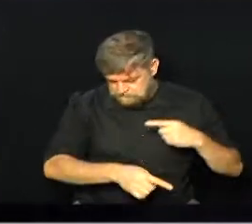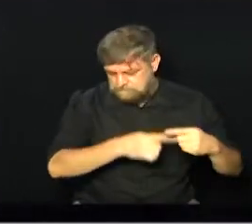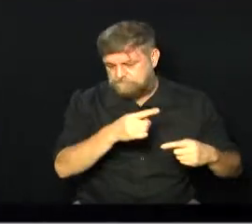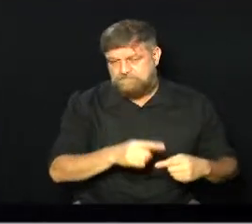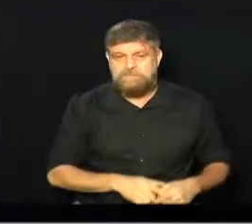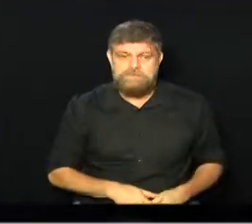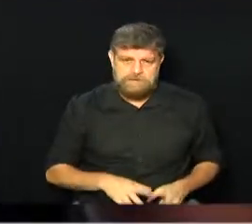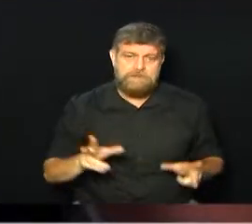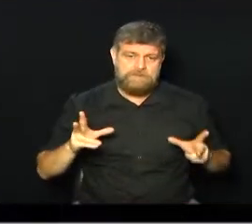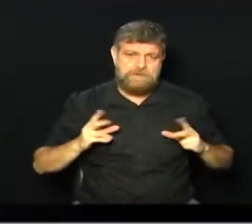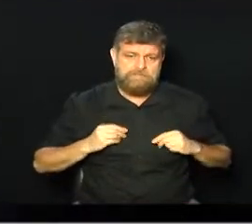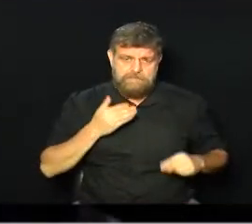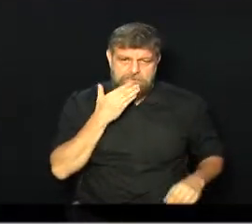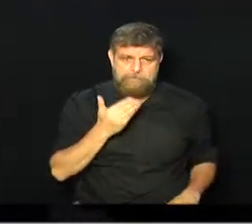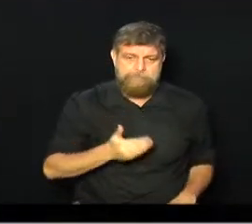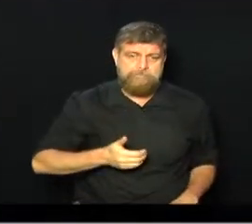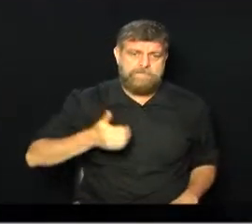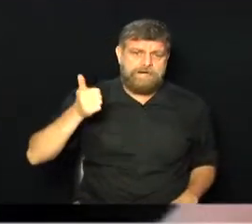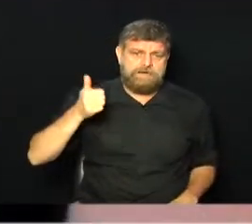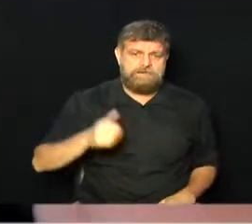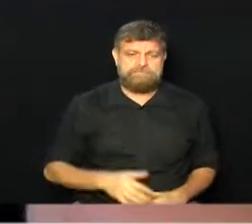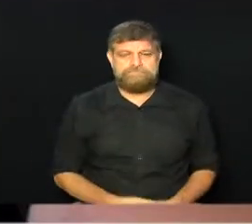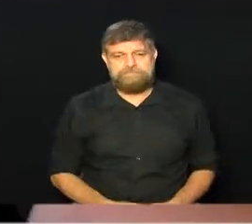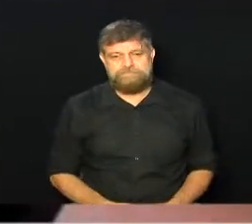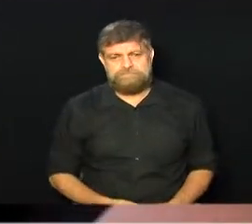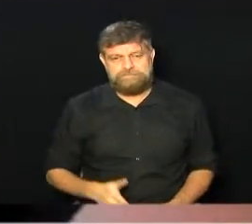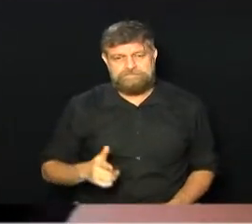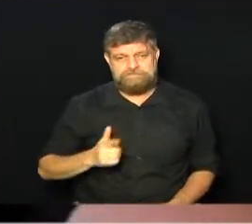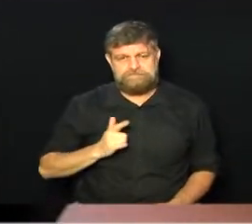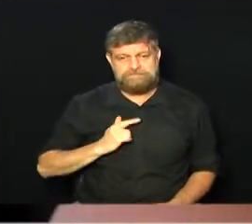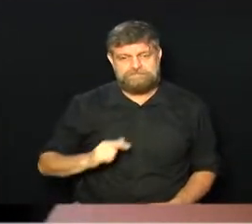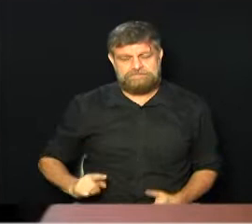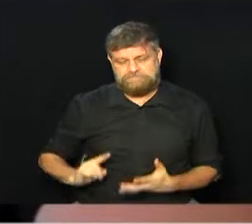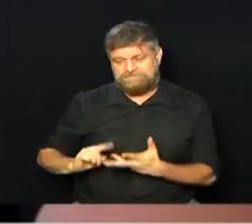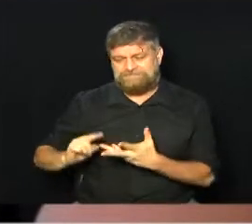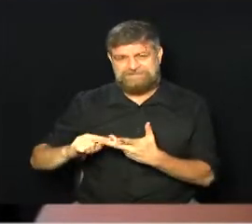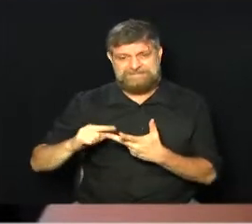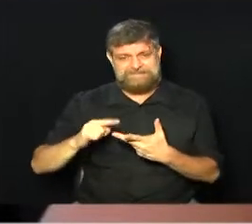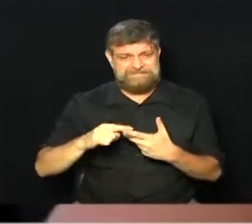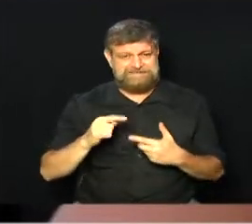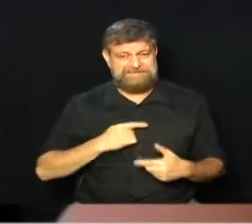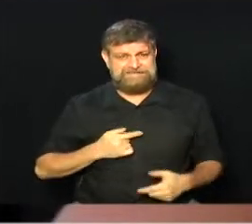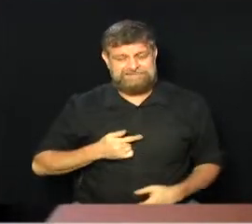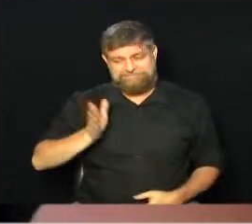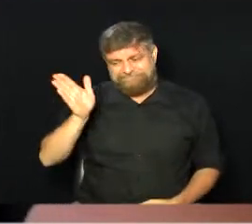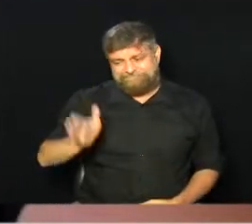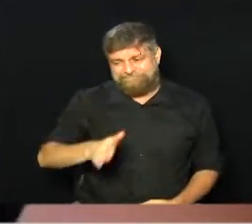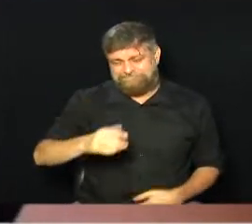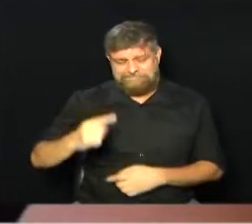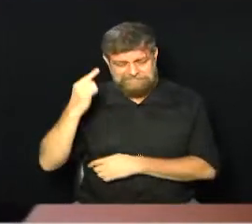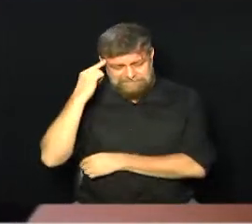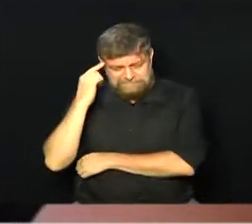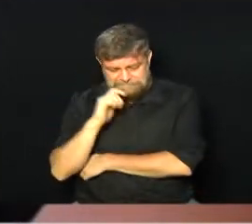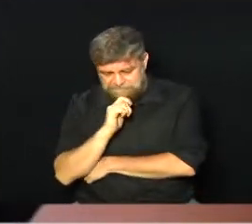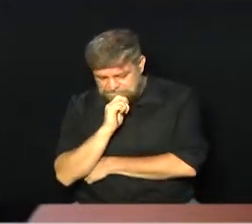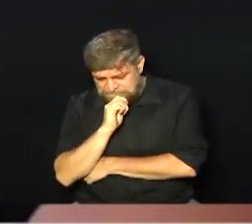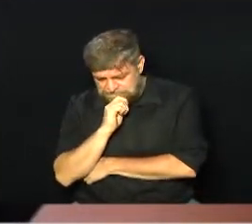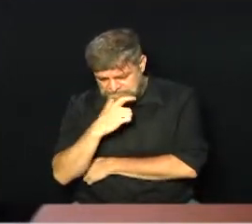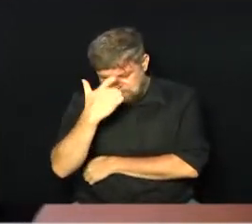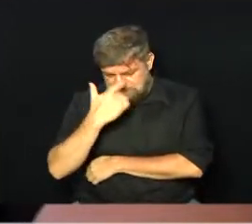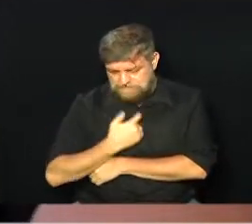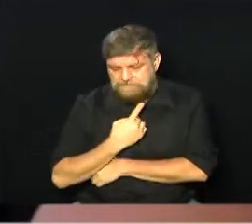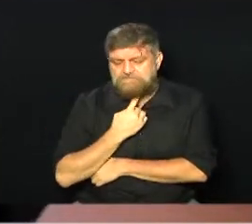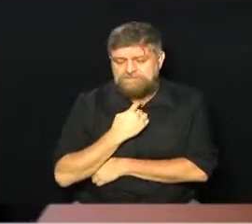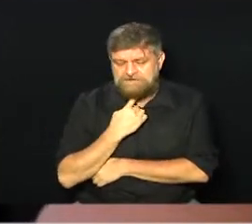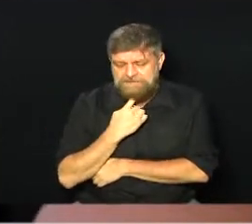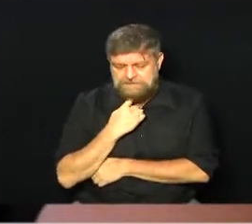né, no caso. Então, abrir mão de tudo é a primeira coisa que você tem que pensar para virar atleta, somente em categoria